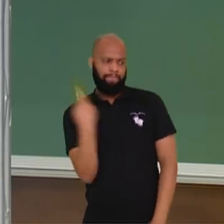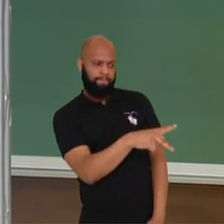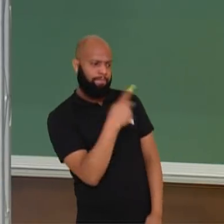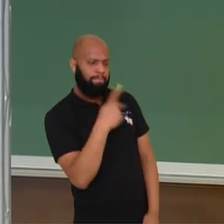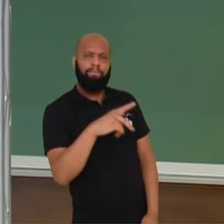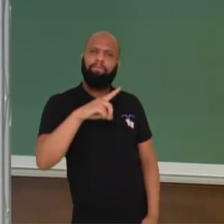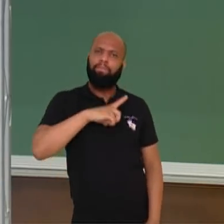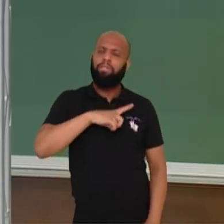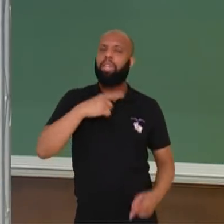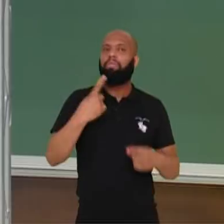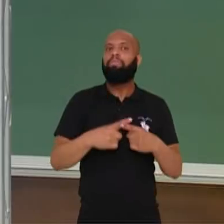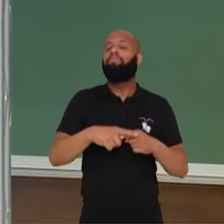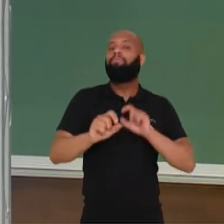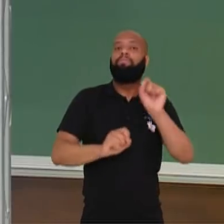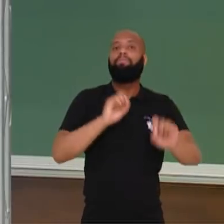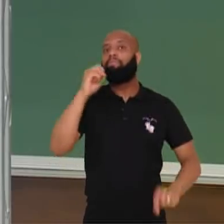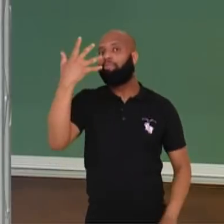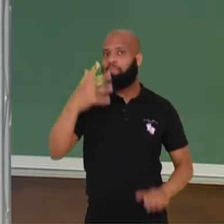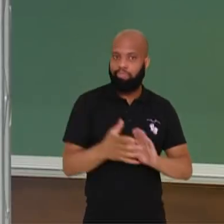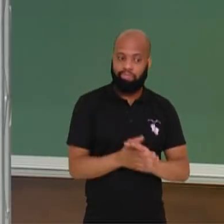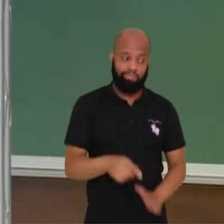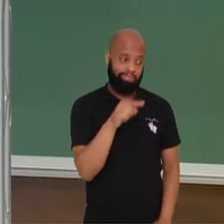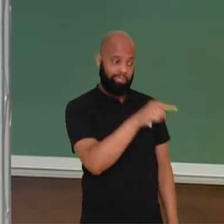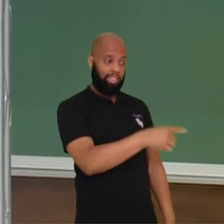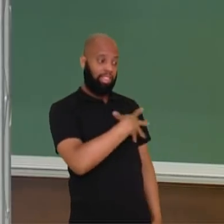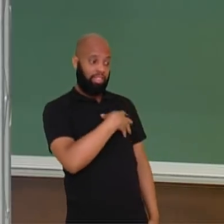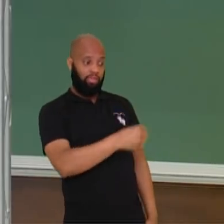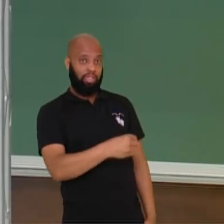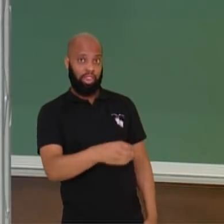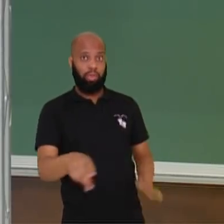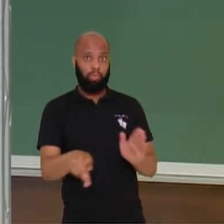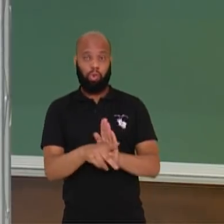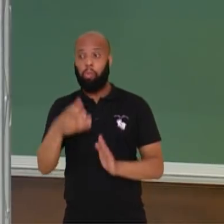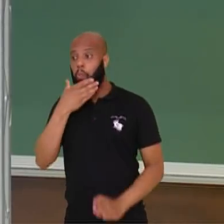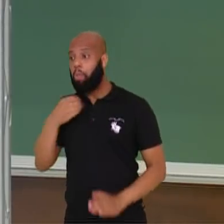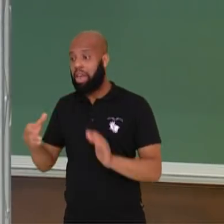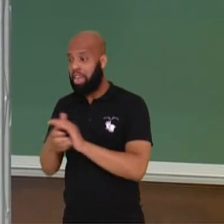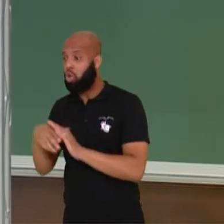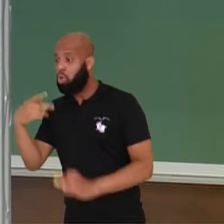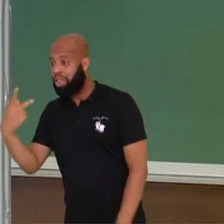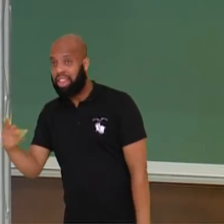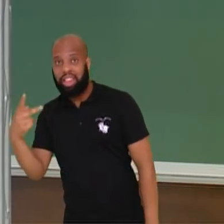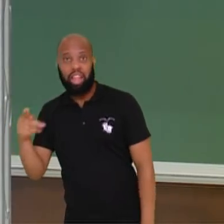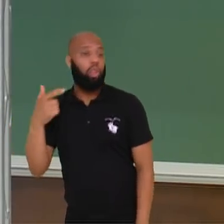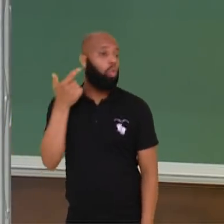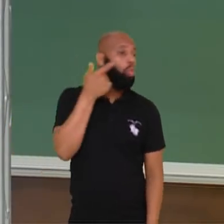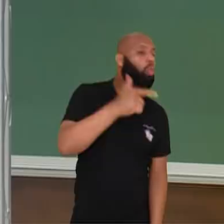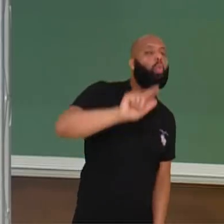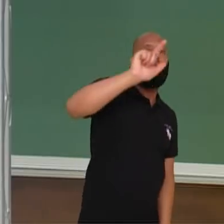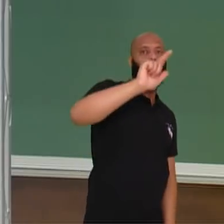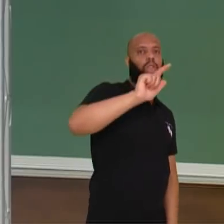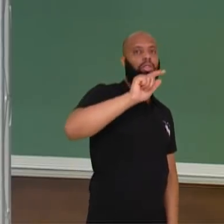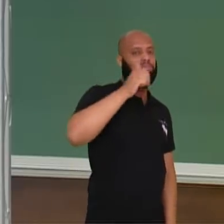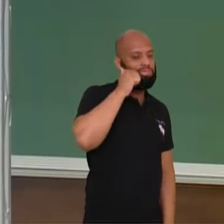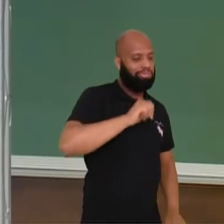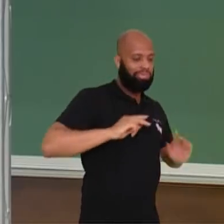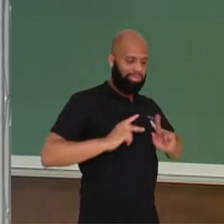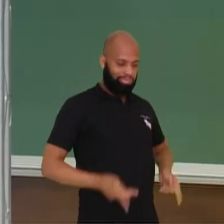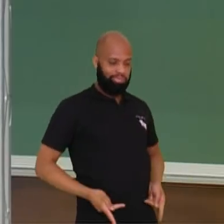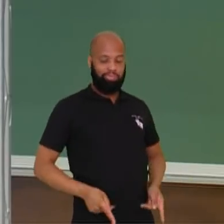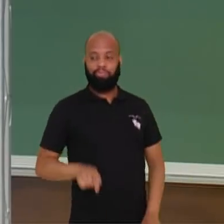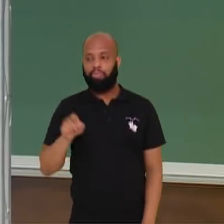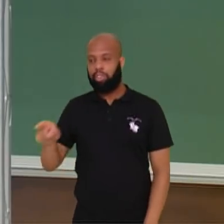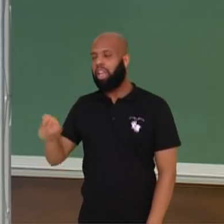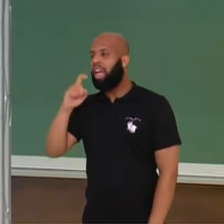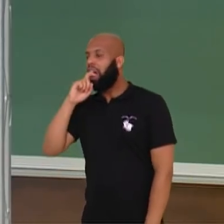Hércules, porque afinal de contas, Hércules era filho do marido dela, com uma outra mulher, né? Era invejosa, convence as